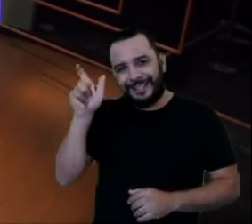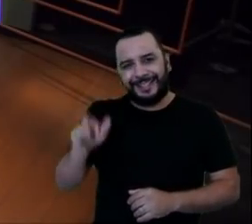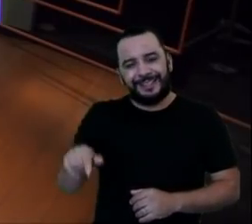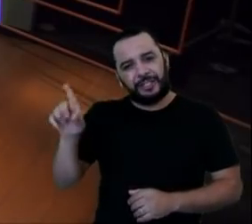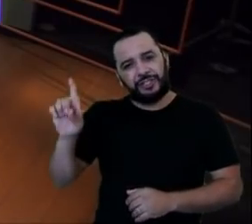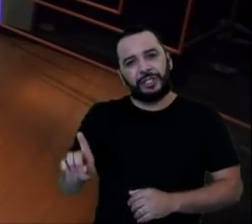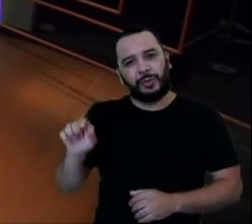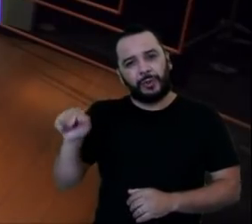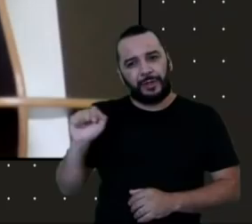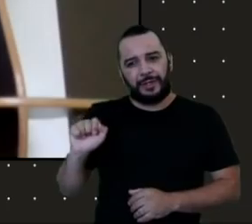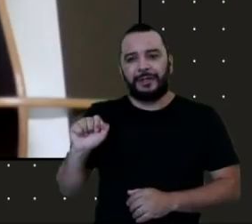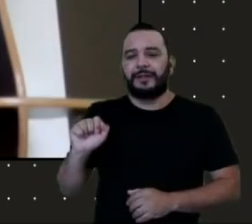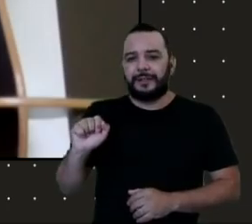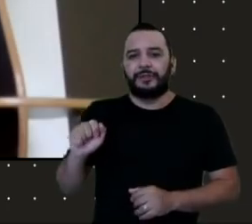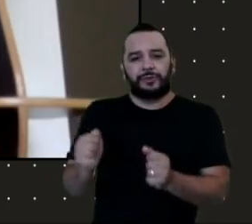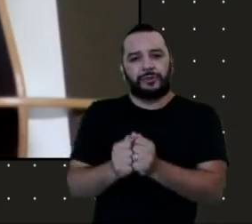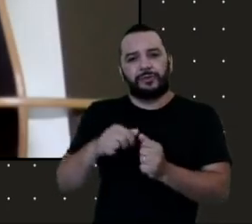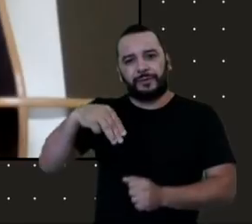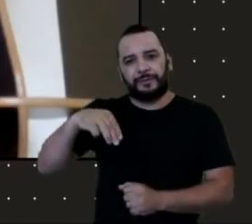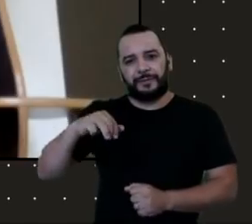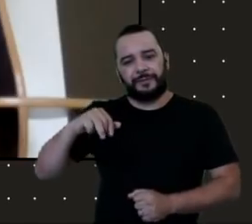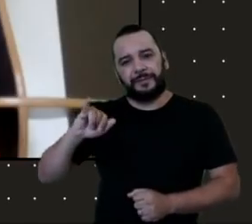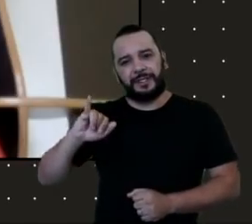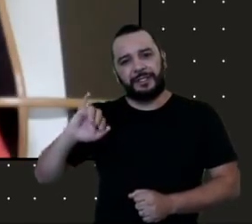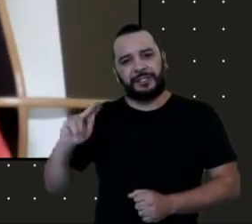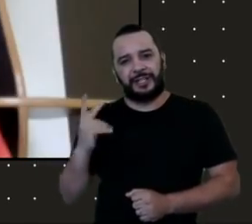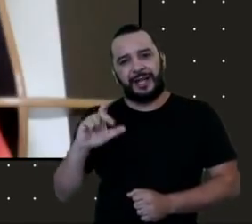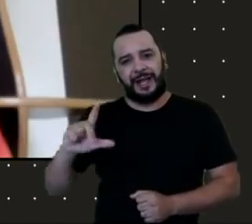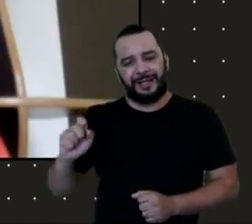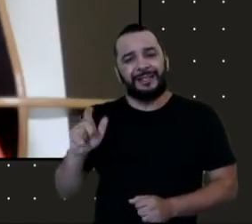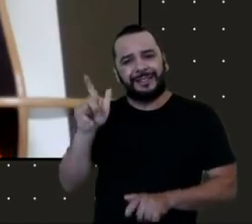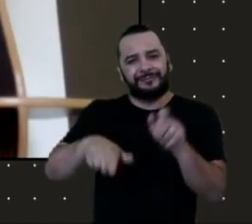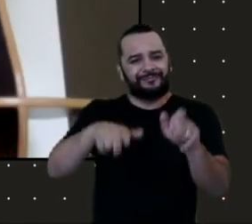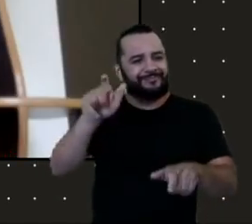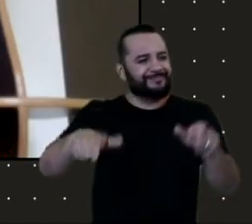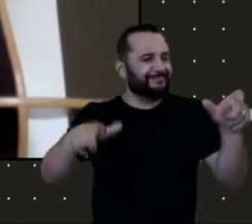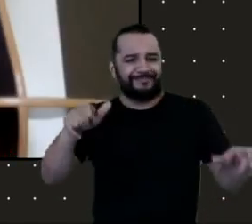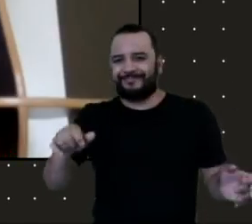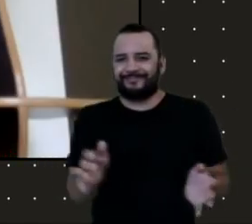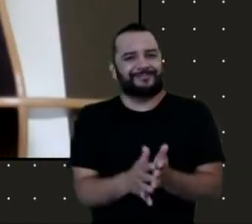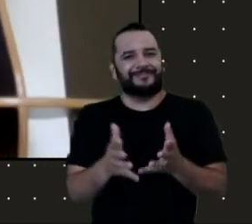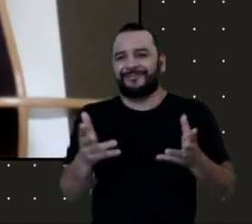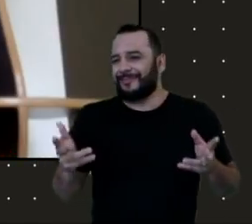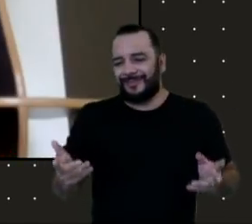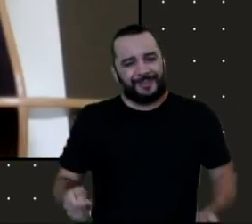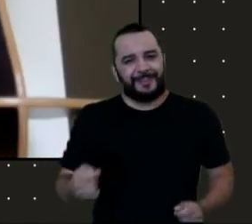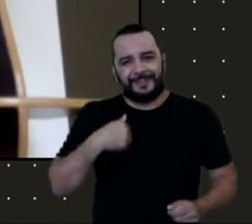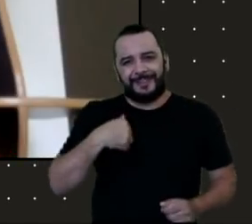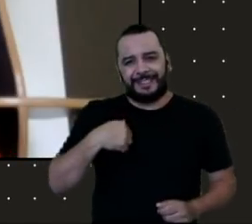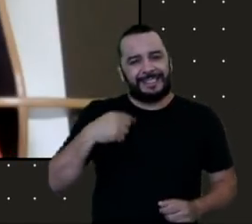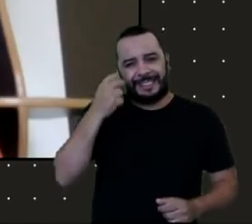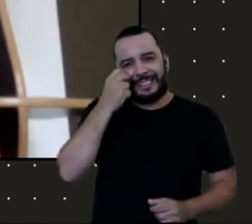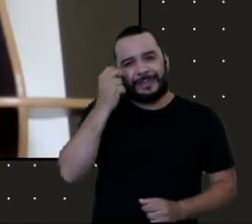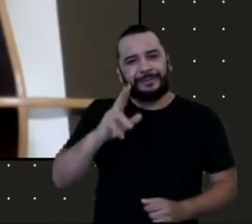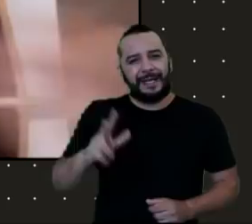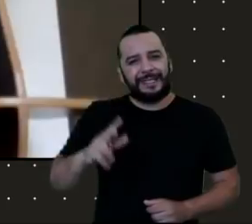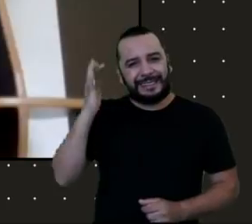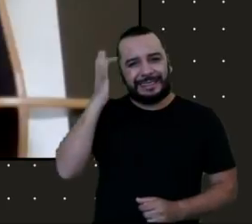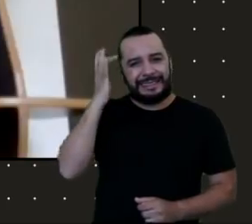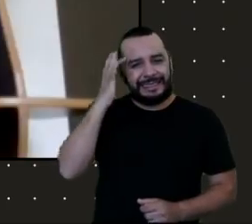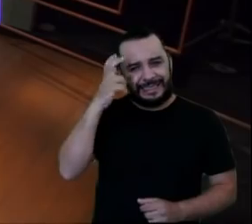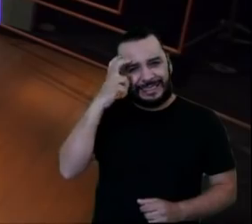Ai, outro espetáculo inesquecível para quem fez e para quem assistiu. Os Sete Afluentes do Rio Ota, um espetáculo do